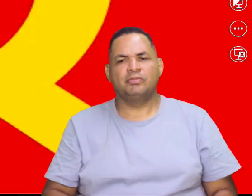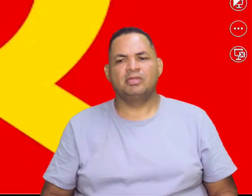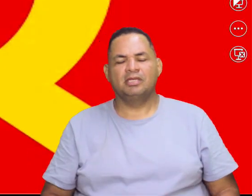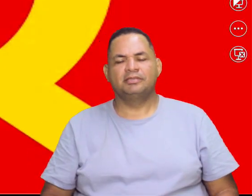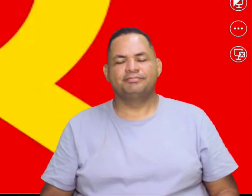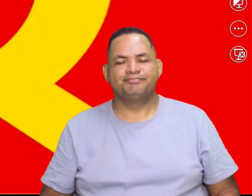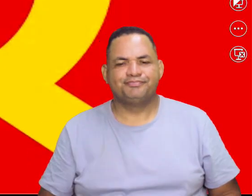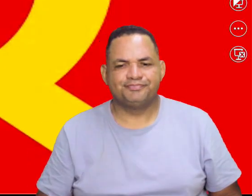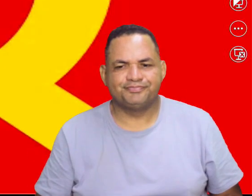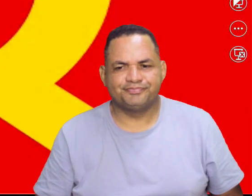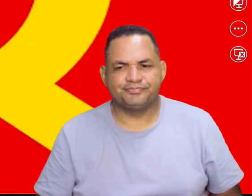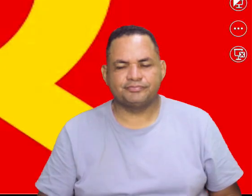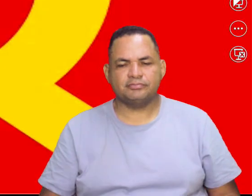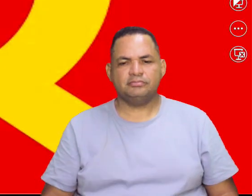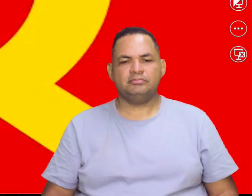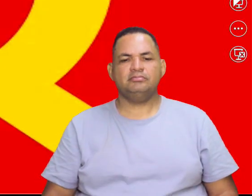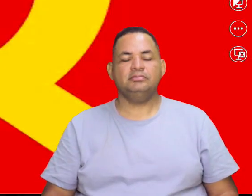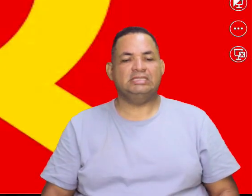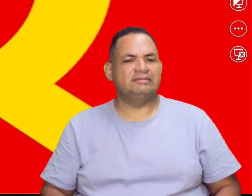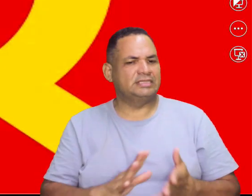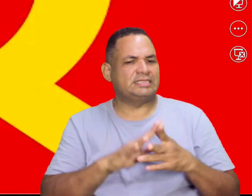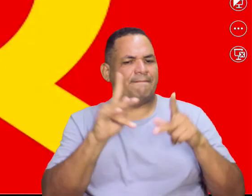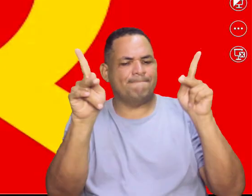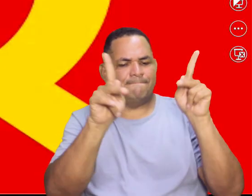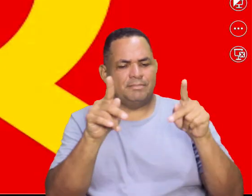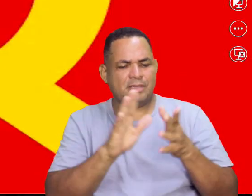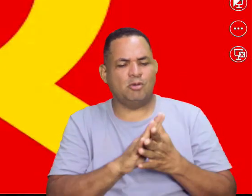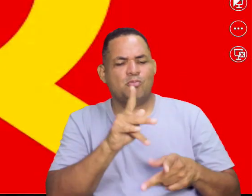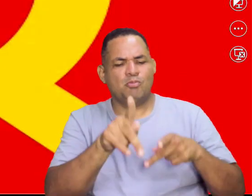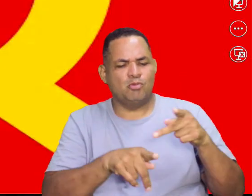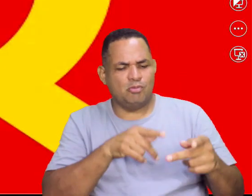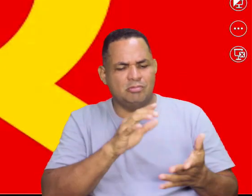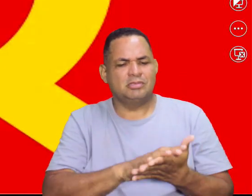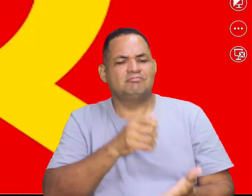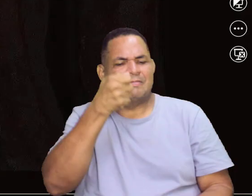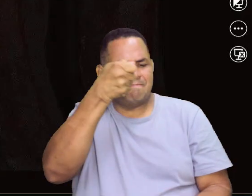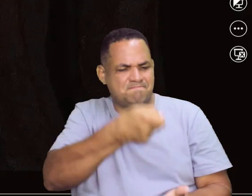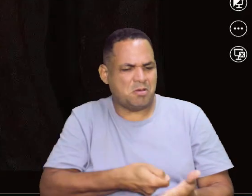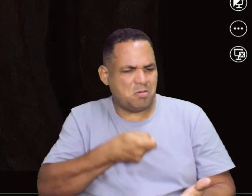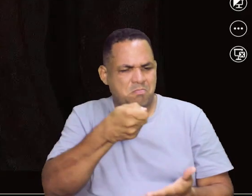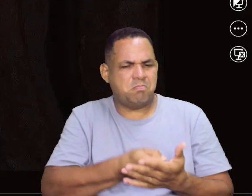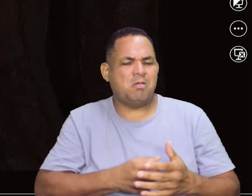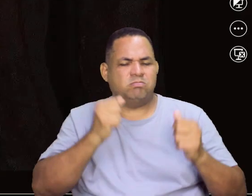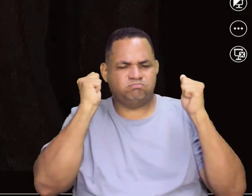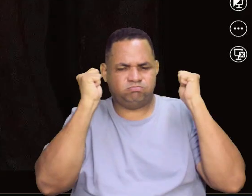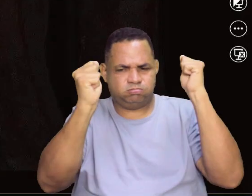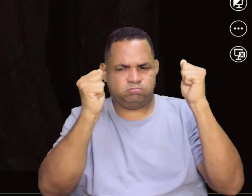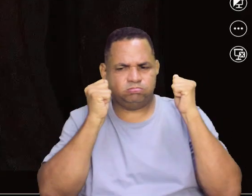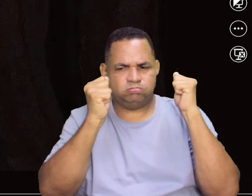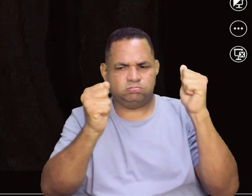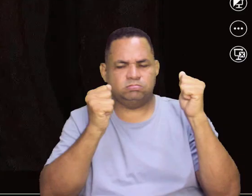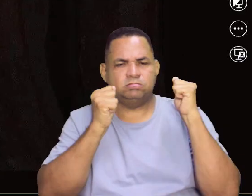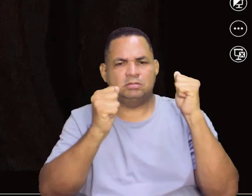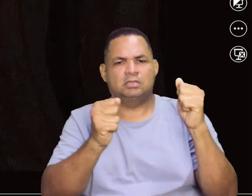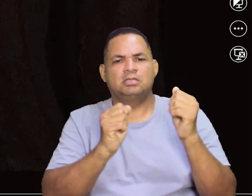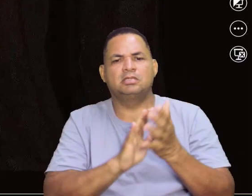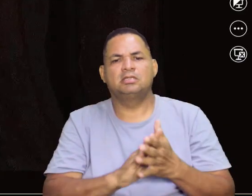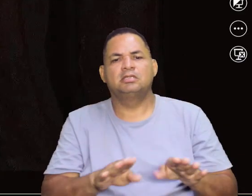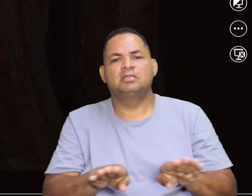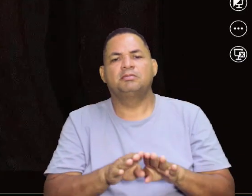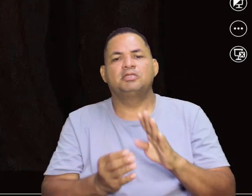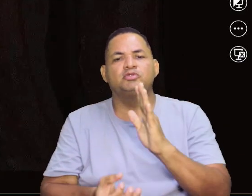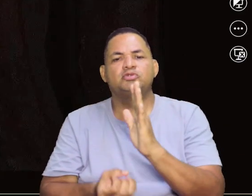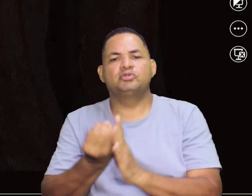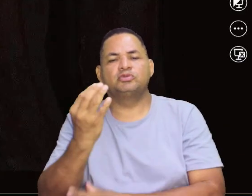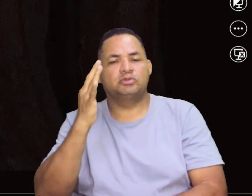vai vir de forma pacífica. O povo tem que ir à luta. E aí, com isso também, vai vir uma